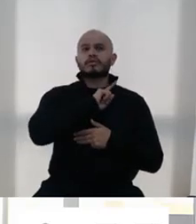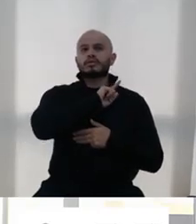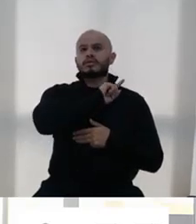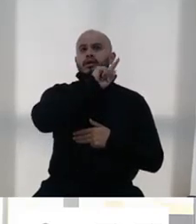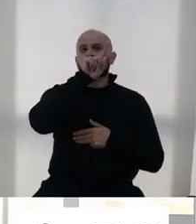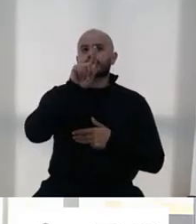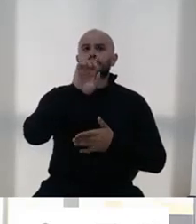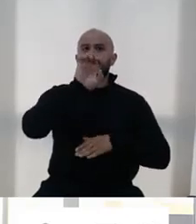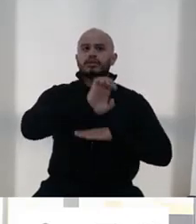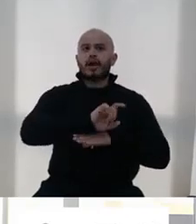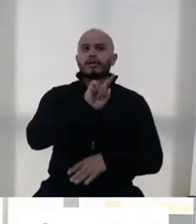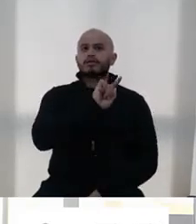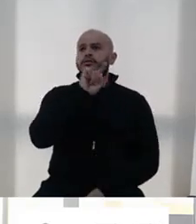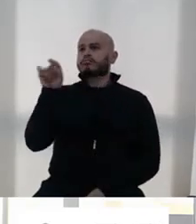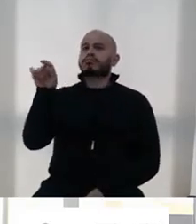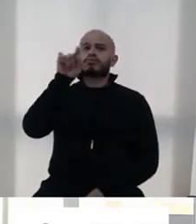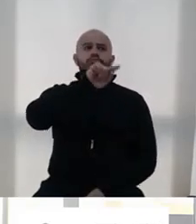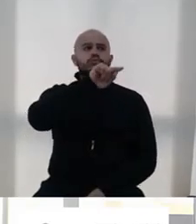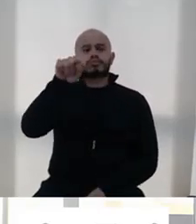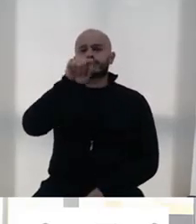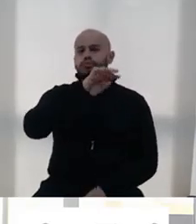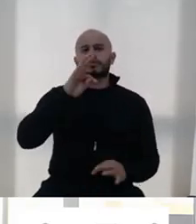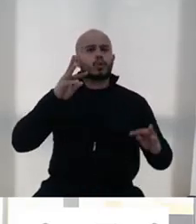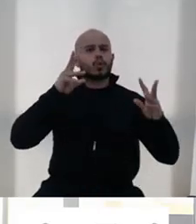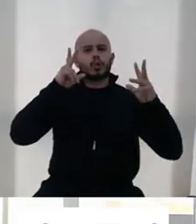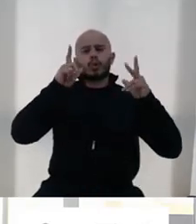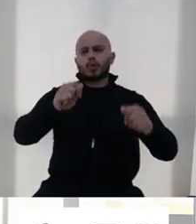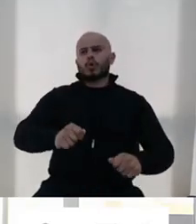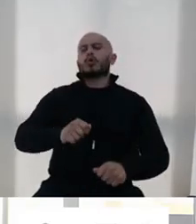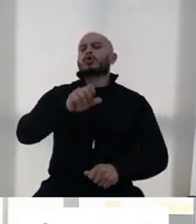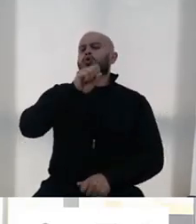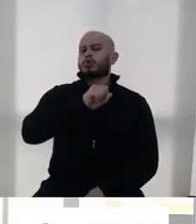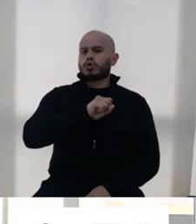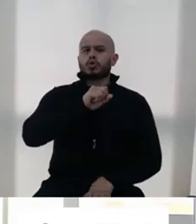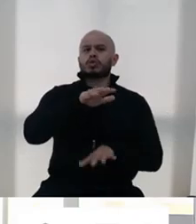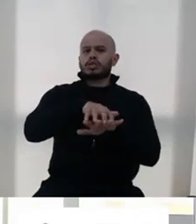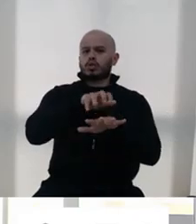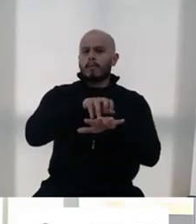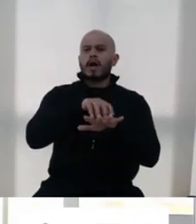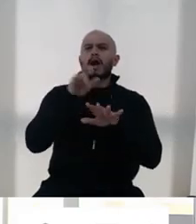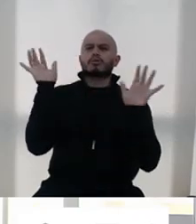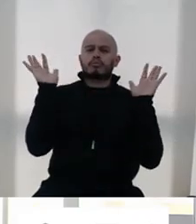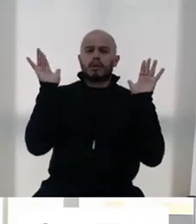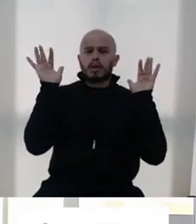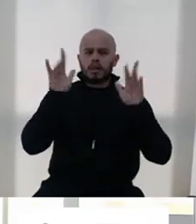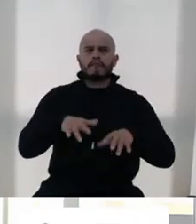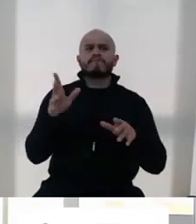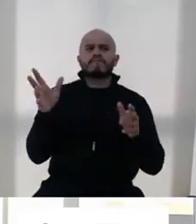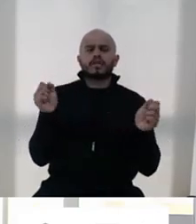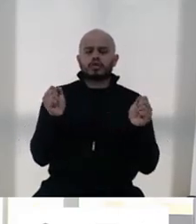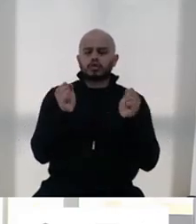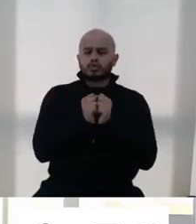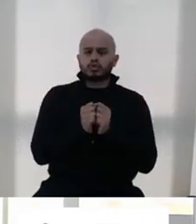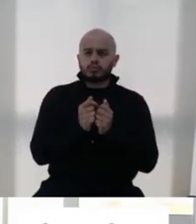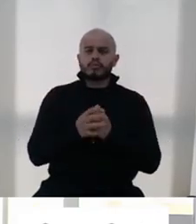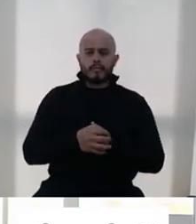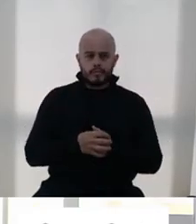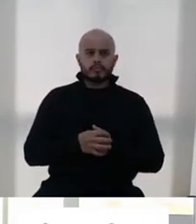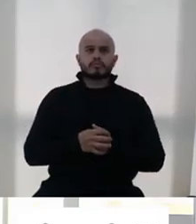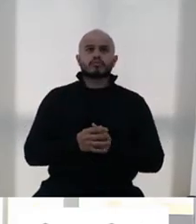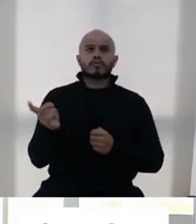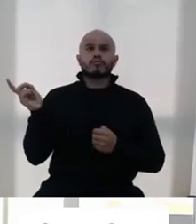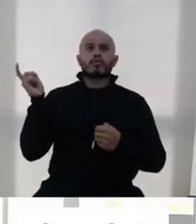pelo Estado, pela recepção de toda a equipe da Unidade Santo Amaro, que nesta sexta-feira recebe a reunião do Conselho Superior da Defensoria. Retornar a